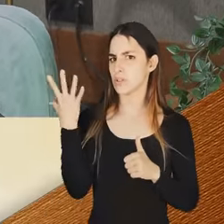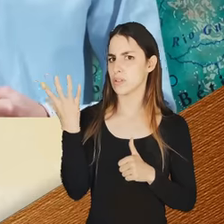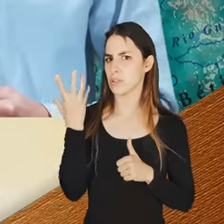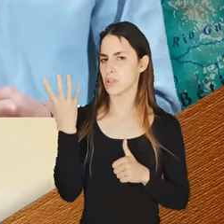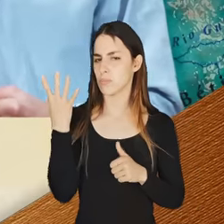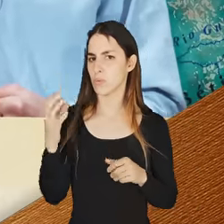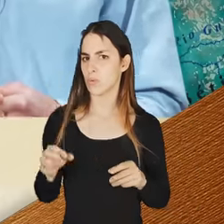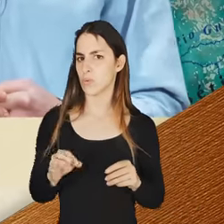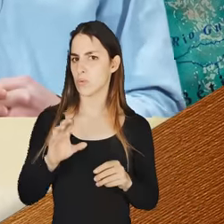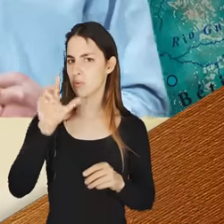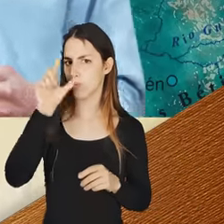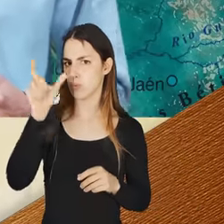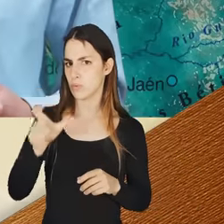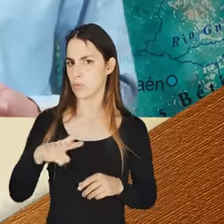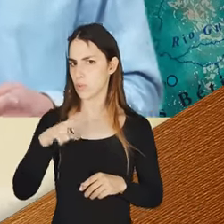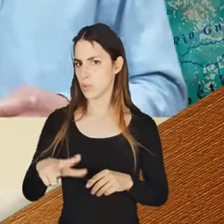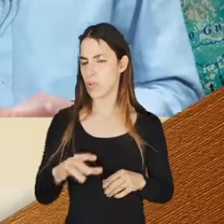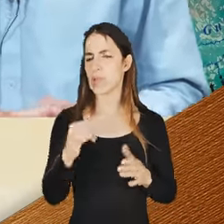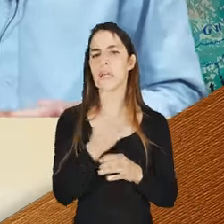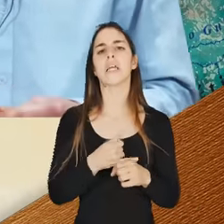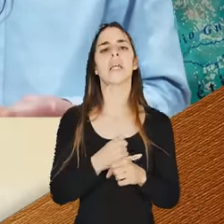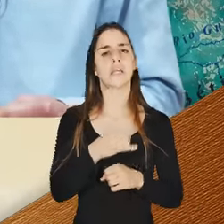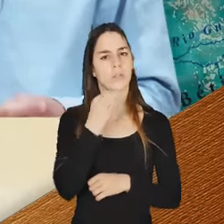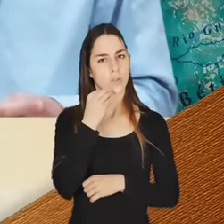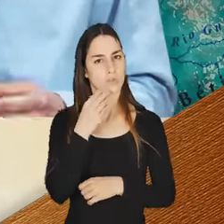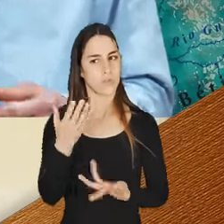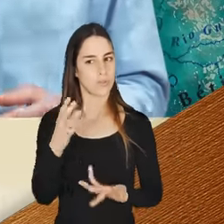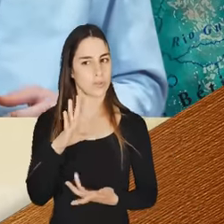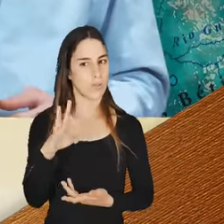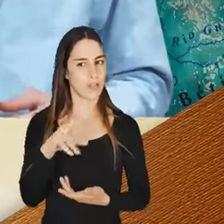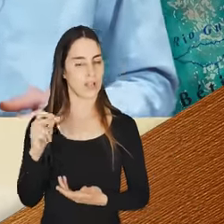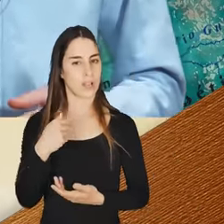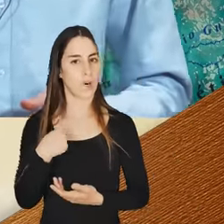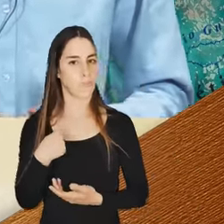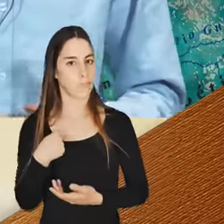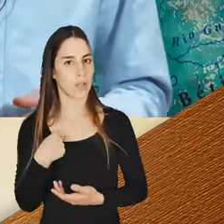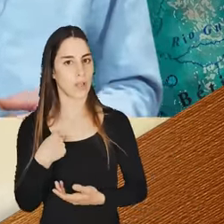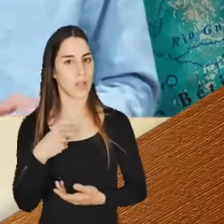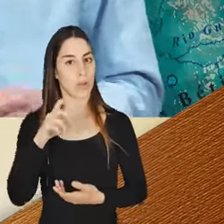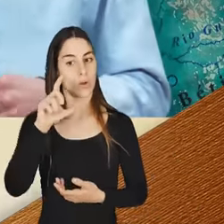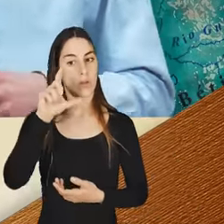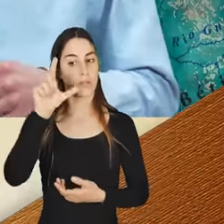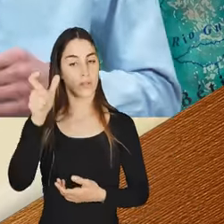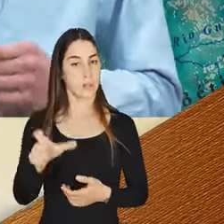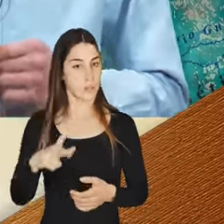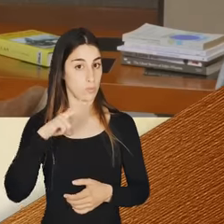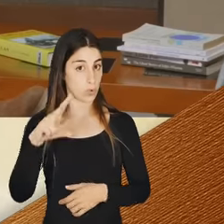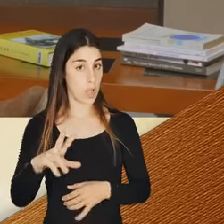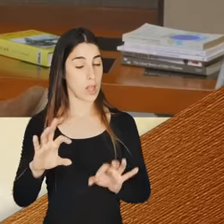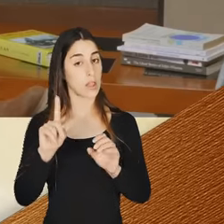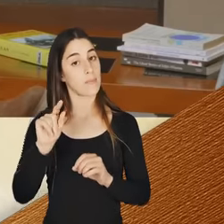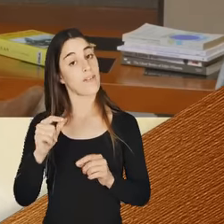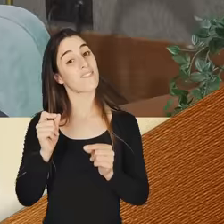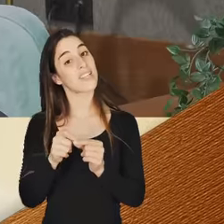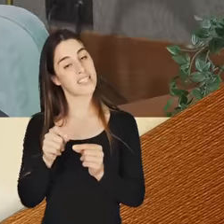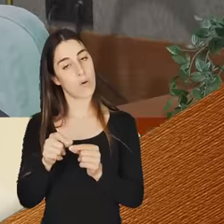E ilhas? Joana, eu só tenho informação de Portugal. Portugal e Viseu. Viseu vai chover bastante.